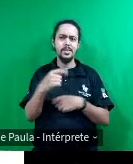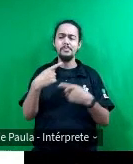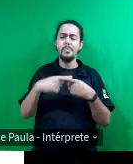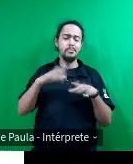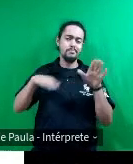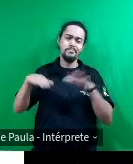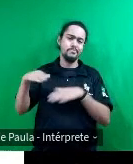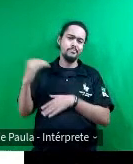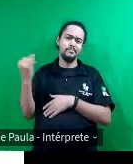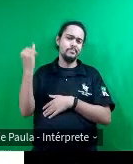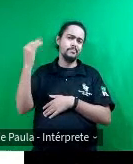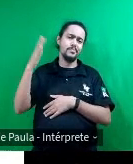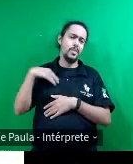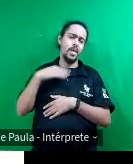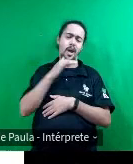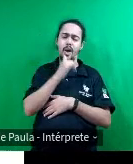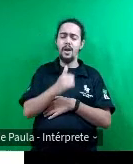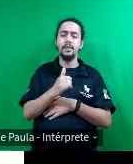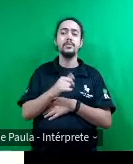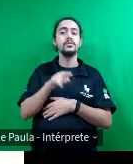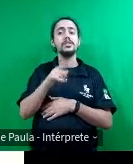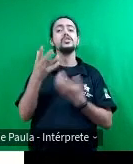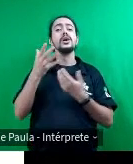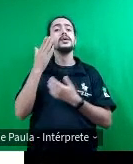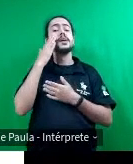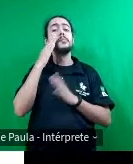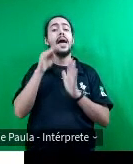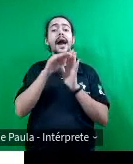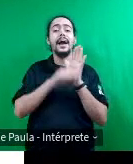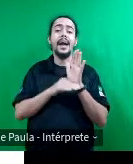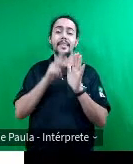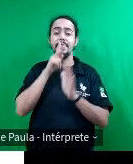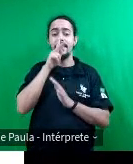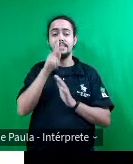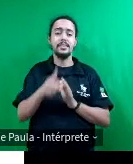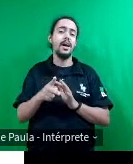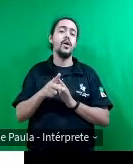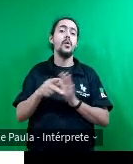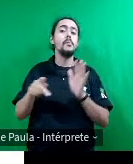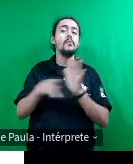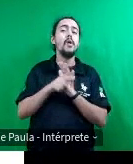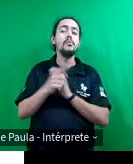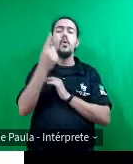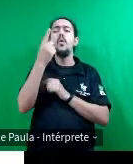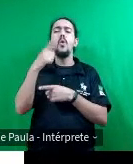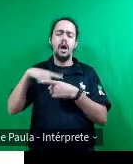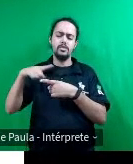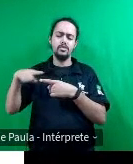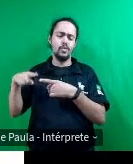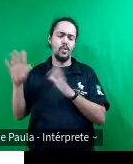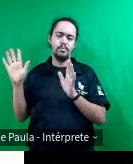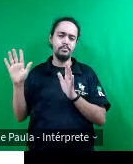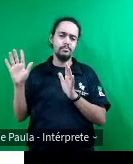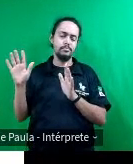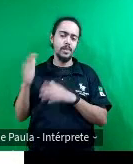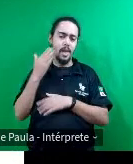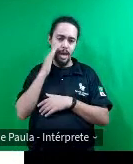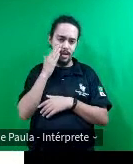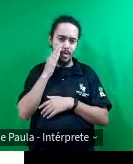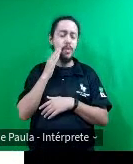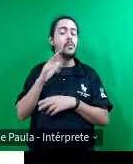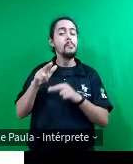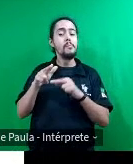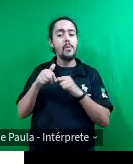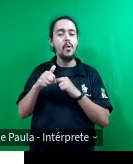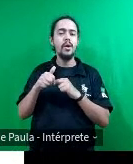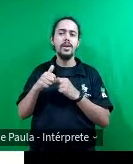saber ali naquele momento. Né? Só quer saber a queda de tensão em determinado componente, em determinado resistor. Só isso que te interessa saber. Então